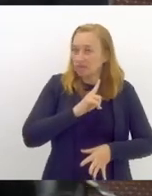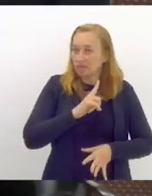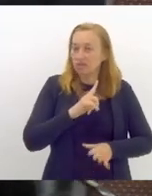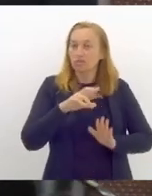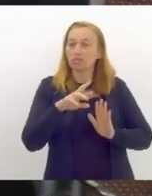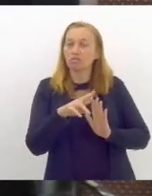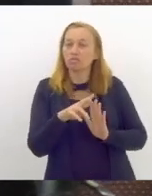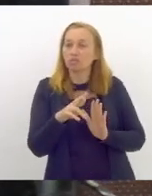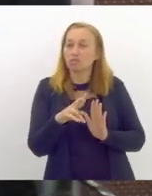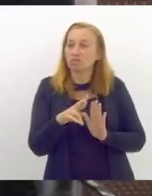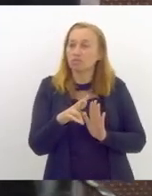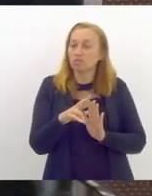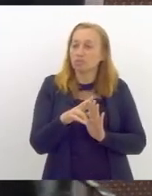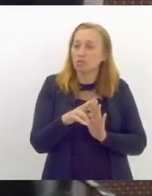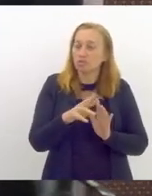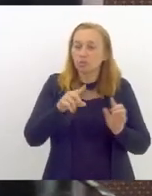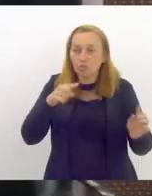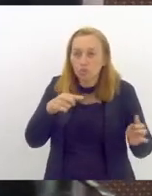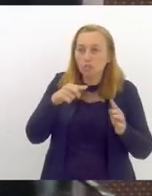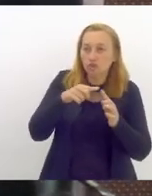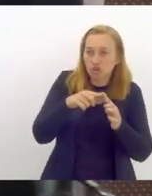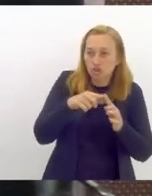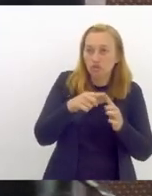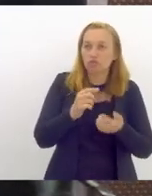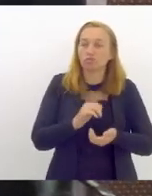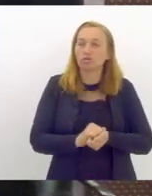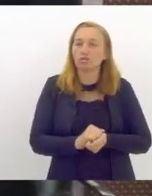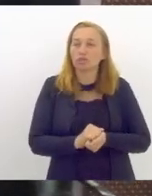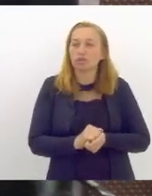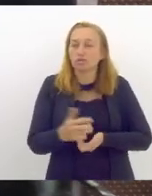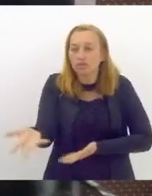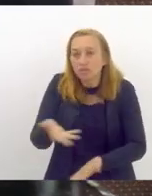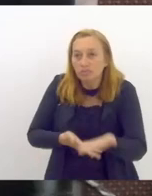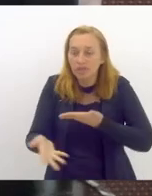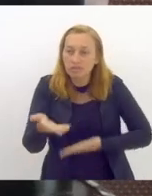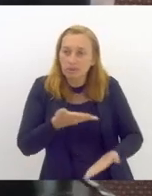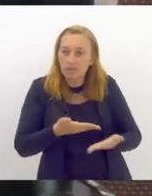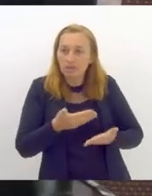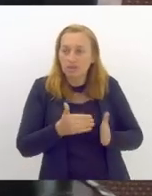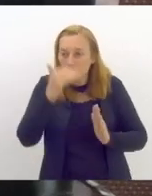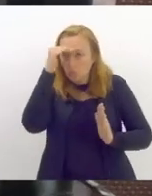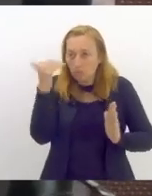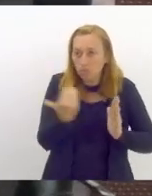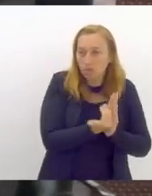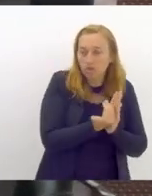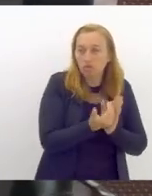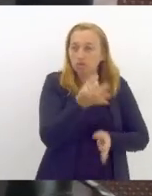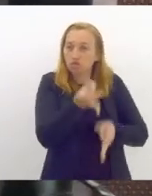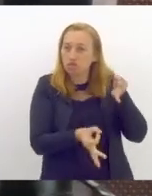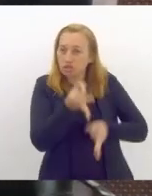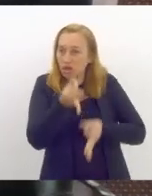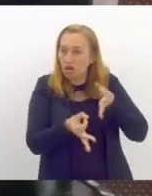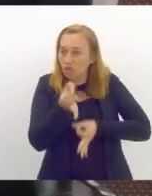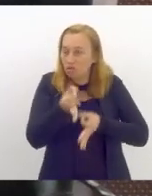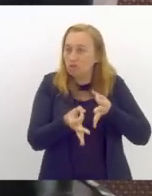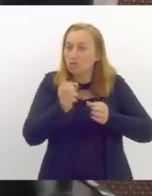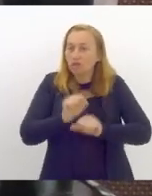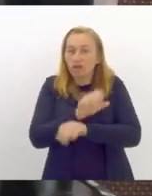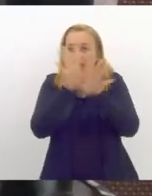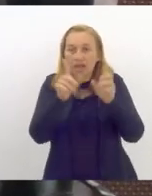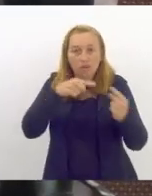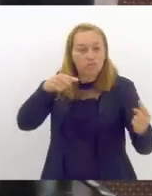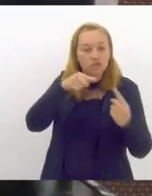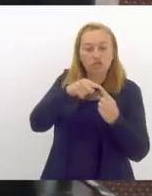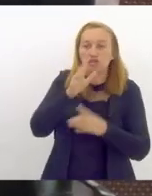fático objetivo de participação cumprindo a decisão judicial desde então que foi Claro e o